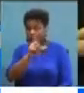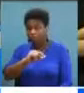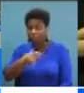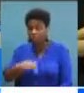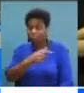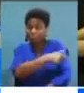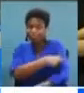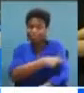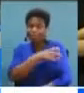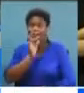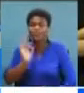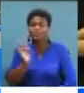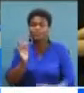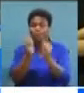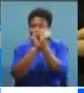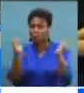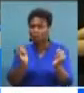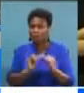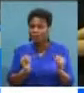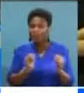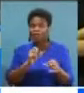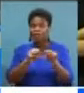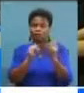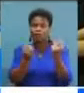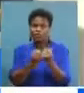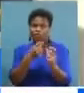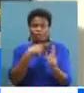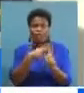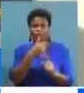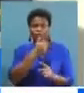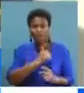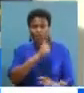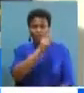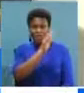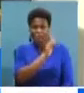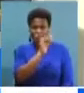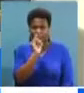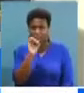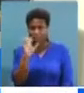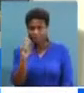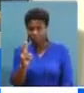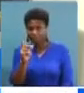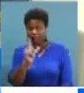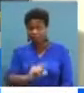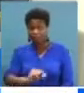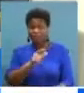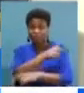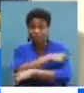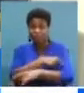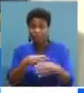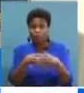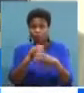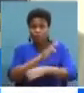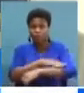também representantes da Federação Internacional das Sociedades da Cruz Vermelha, FICV, e representantes do Gabinete